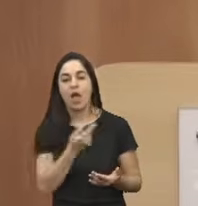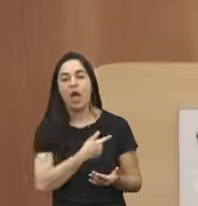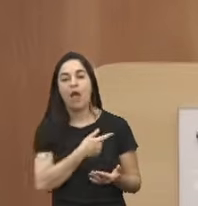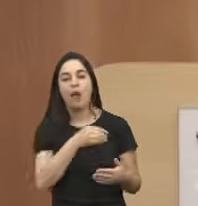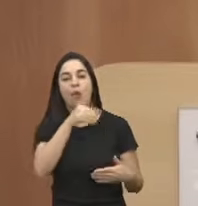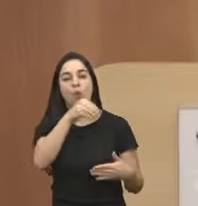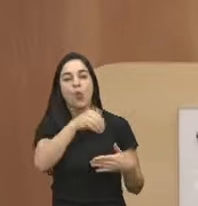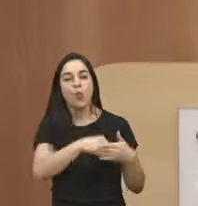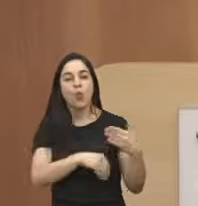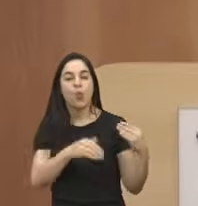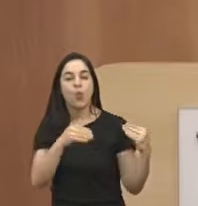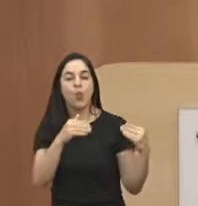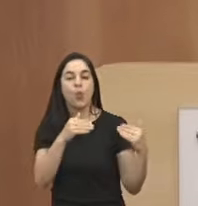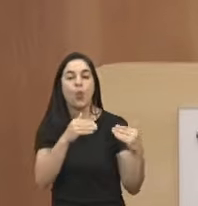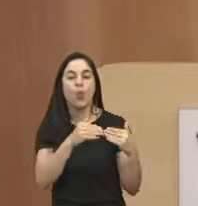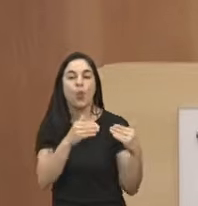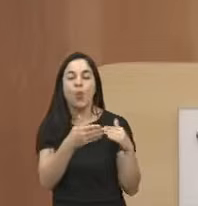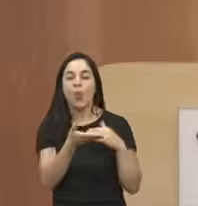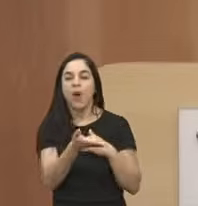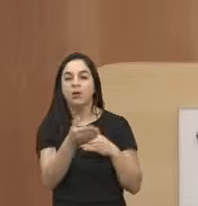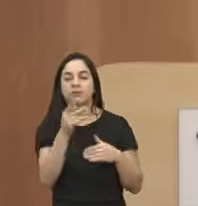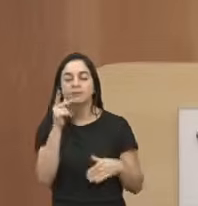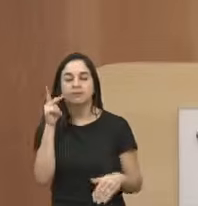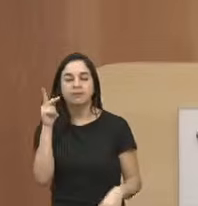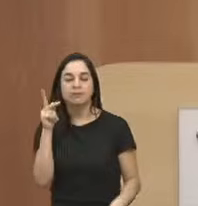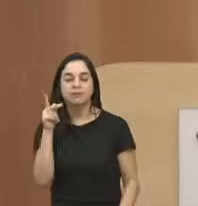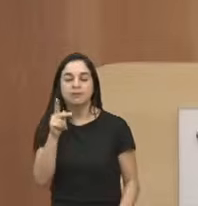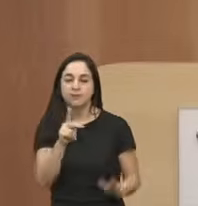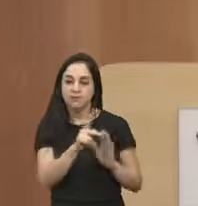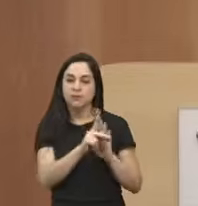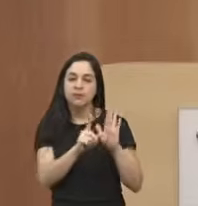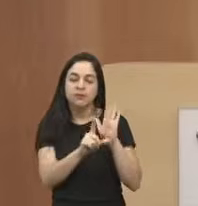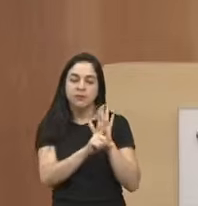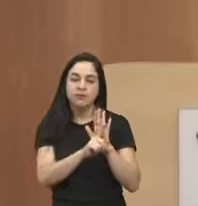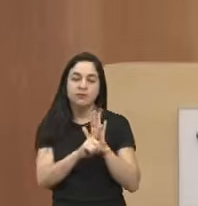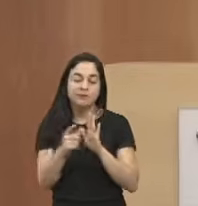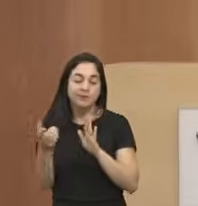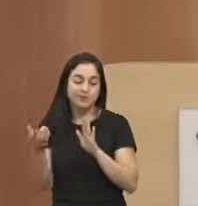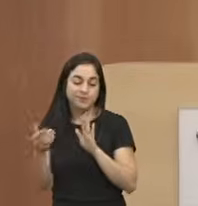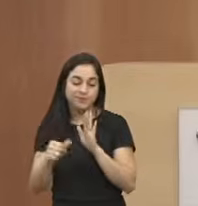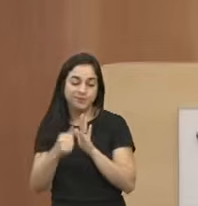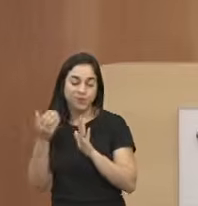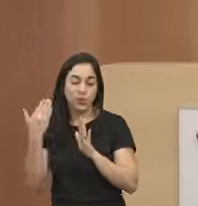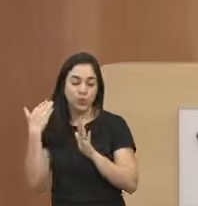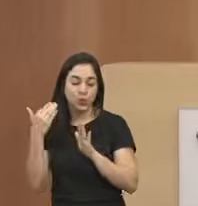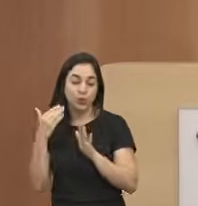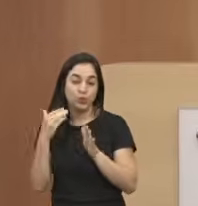votar o projeto que passa pelo jurídico. Não é inconstitucional.